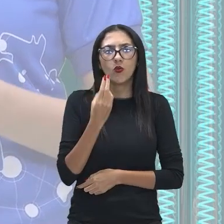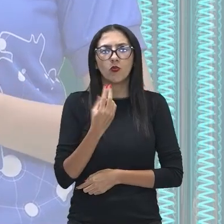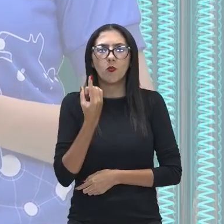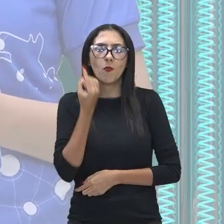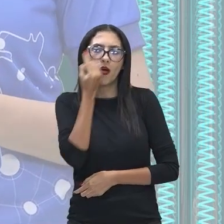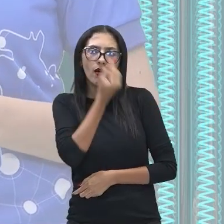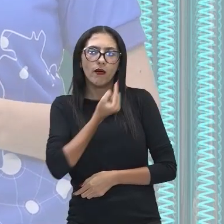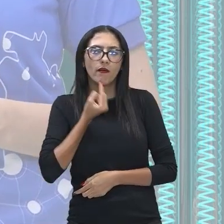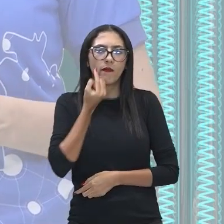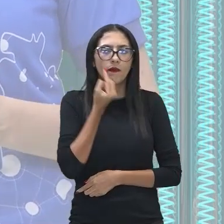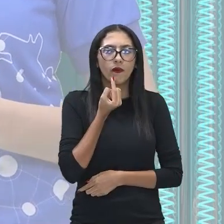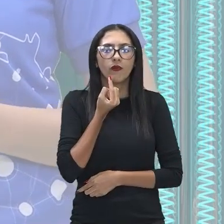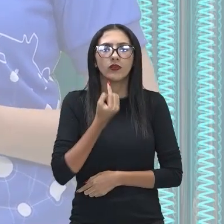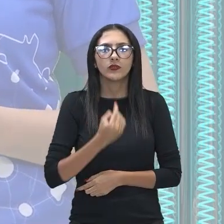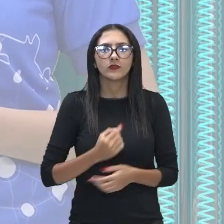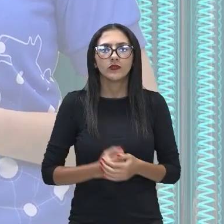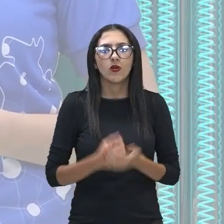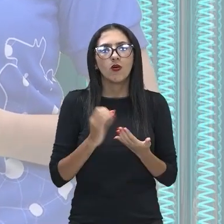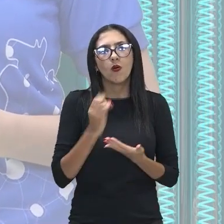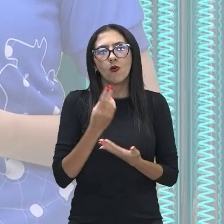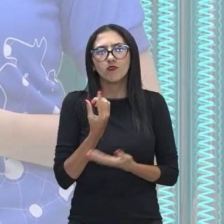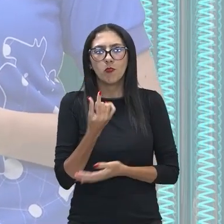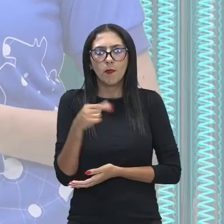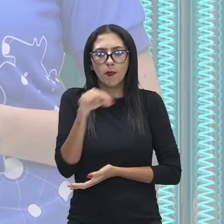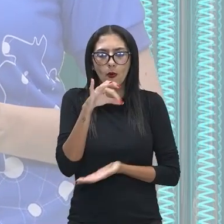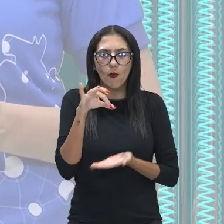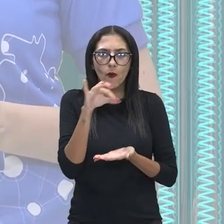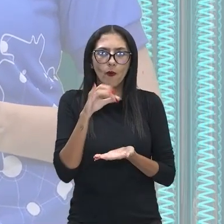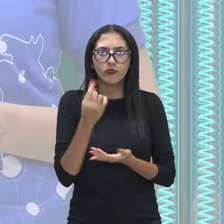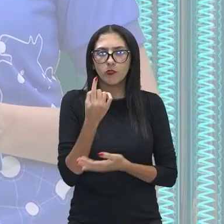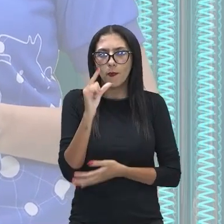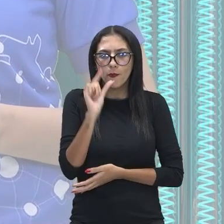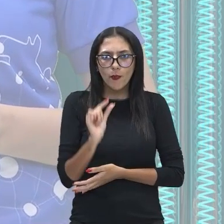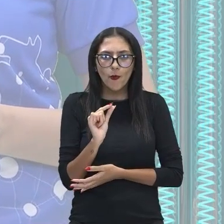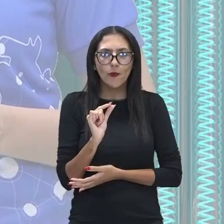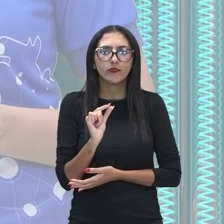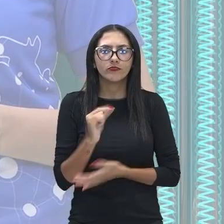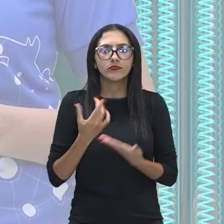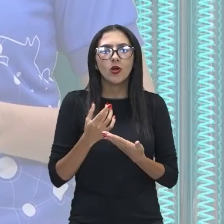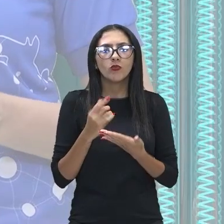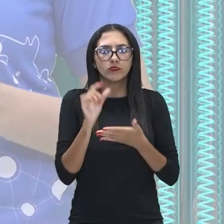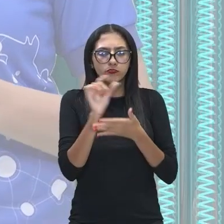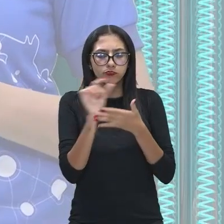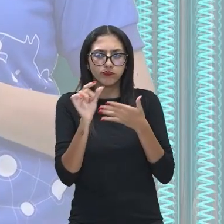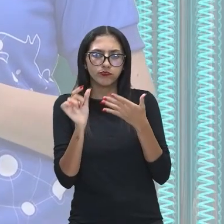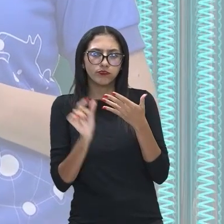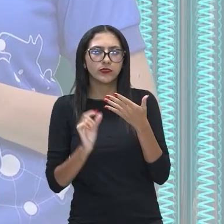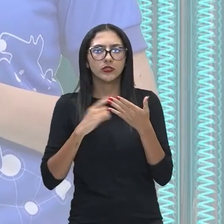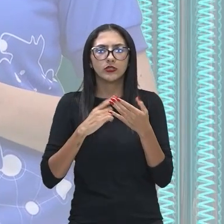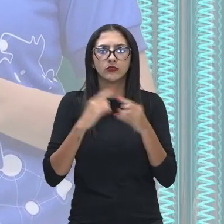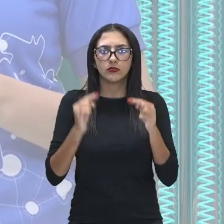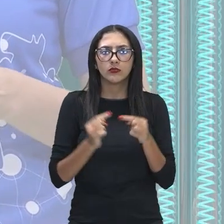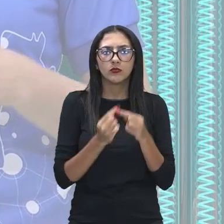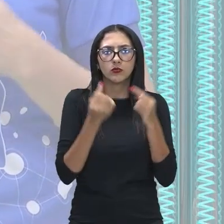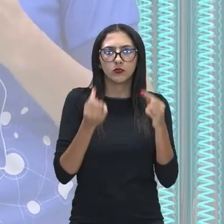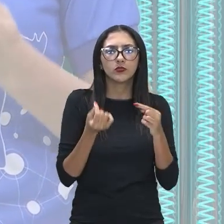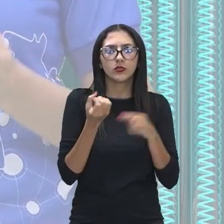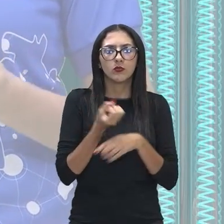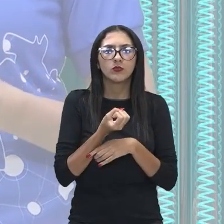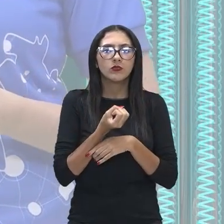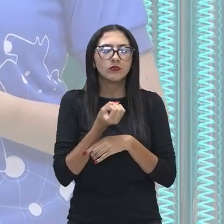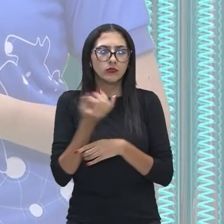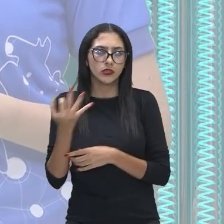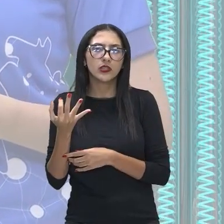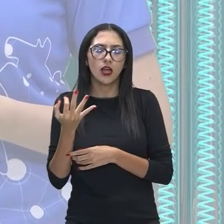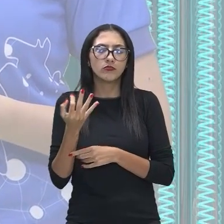punhado, ok? Uma pitadinha, que é a pinch of. Então, essas unidades medidas aqui a gente pode utilizar, né, para